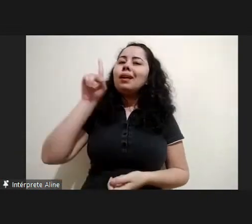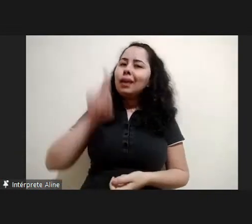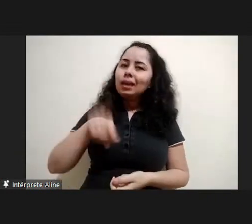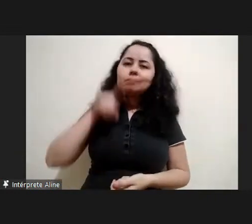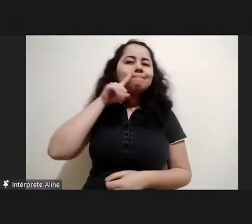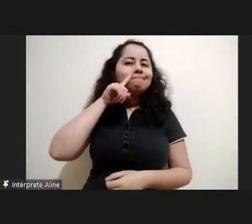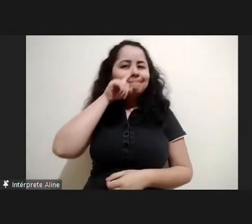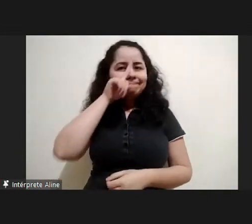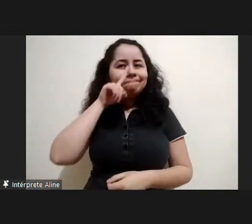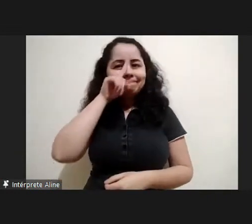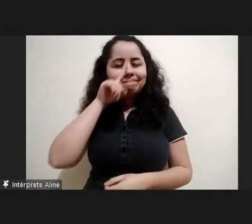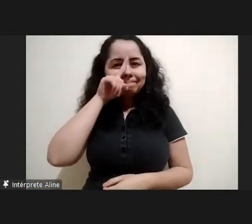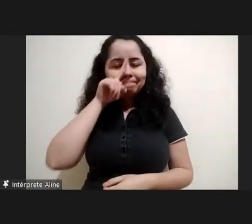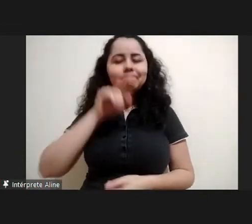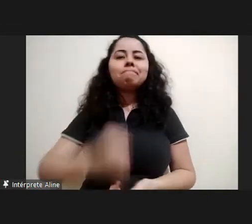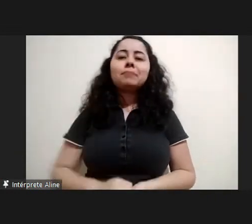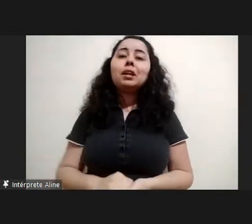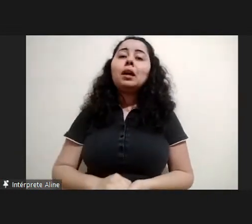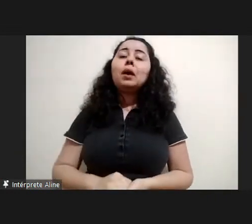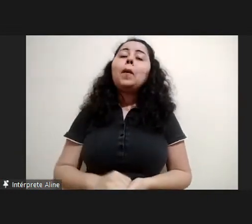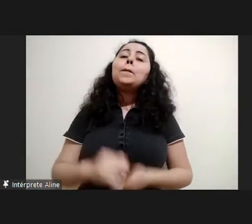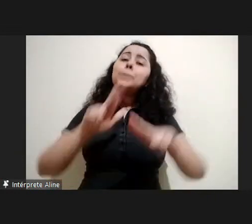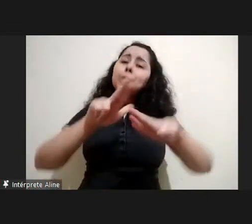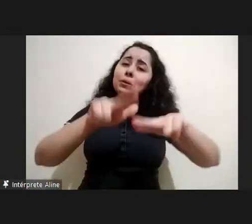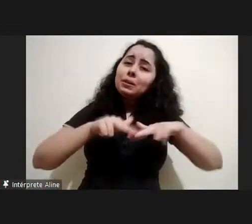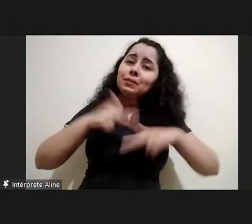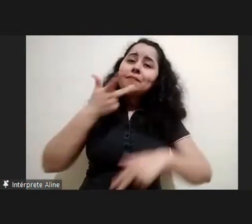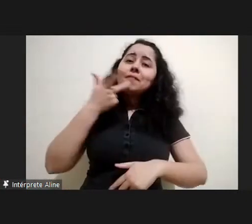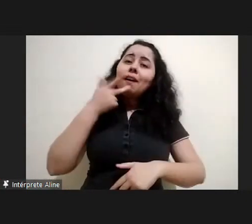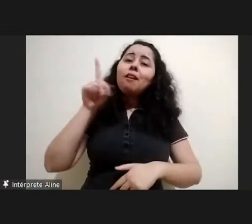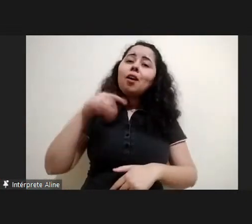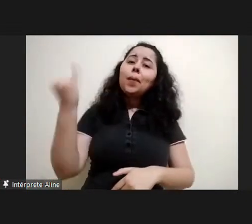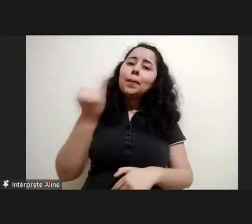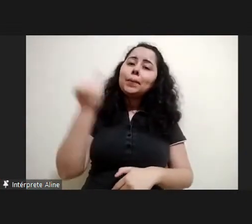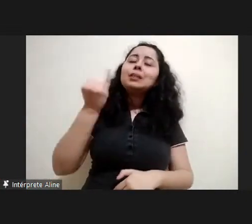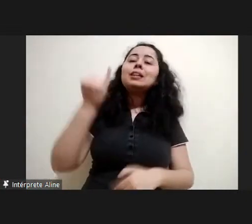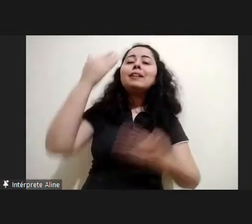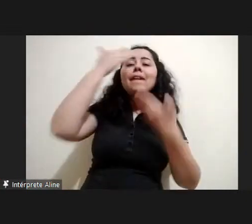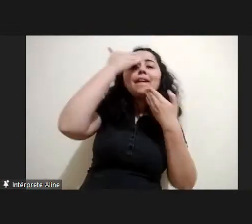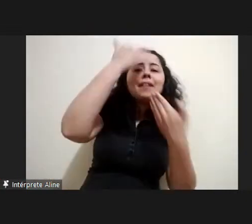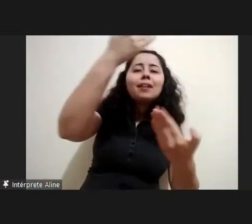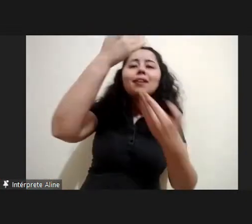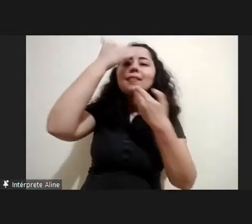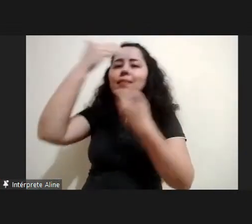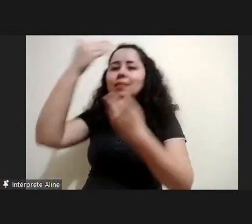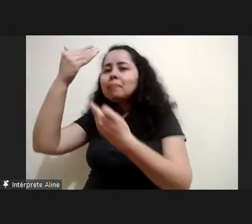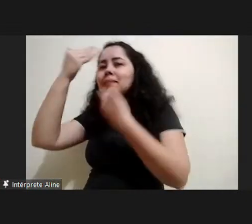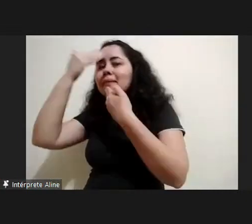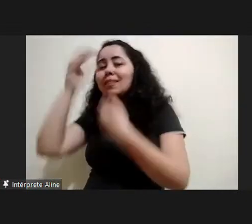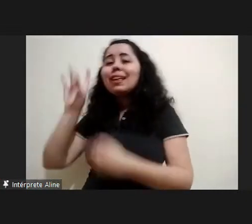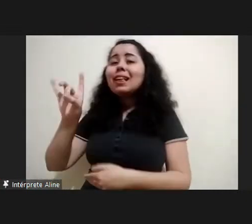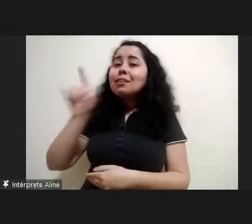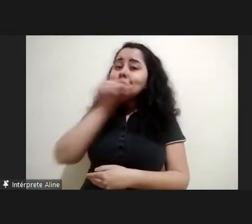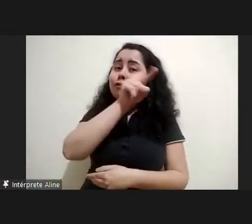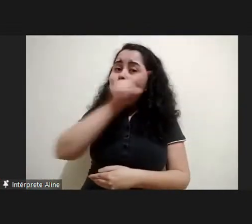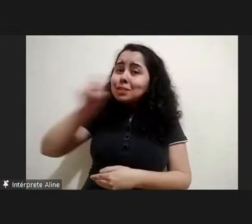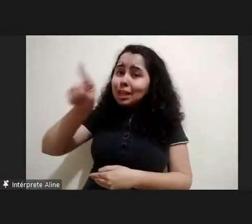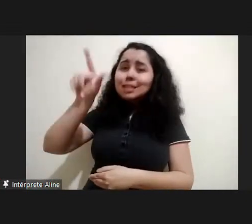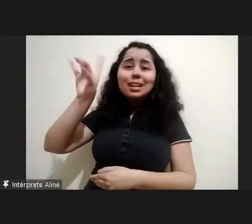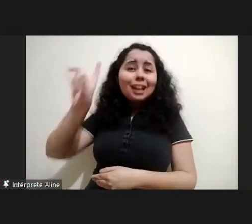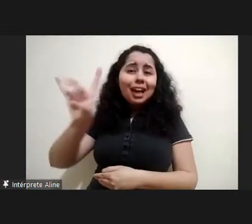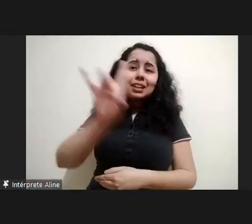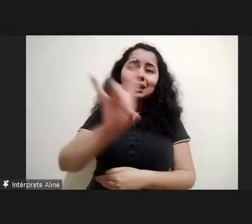E quando eu falo que é importante fazer um agradecimento a cada um e a cada uma de vocês, porque